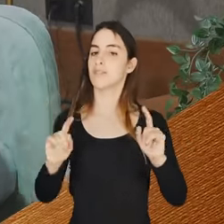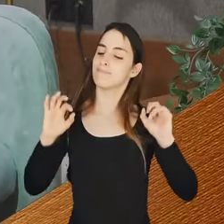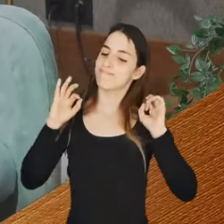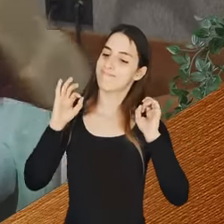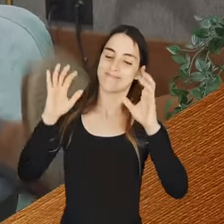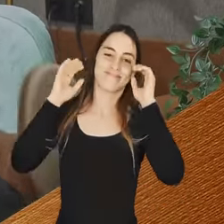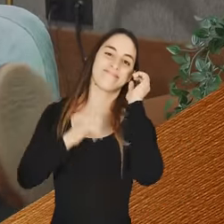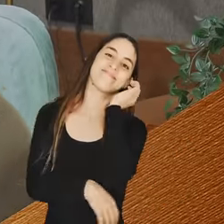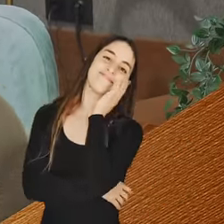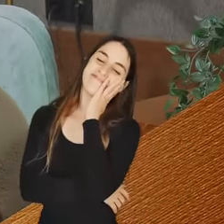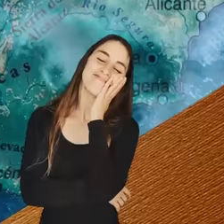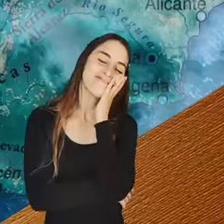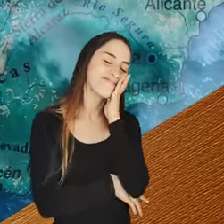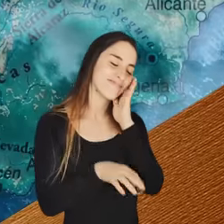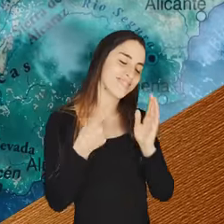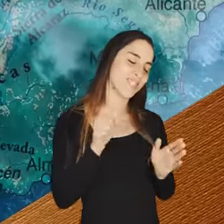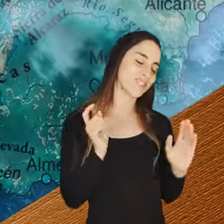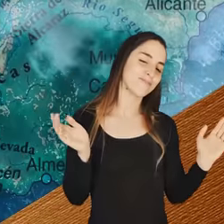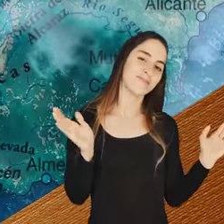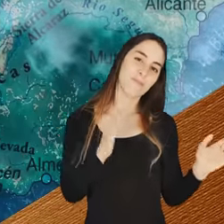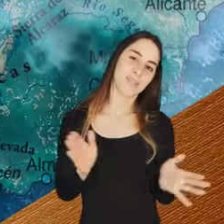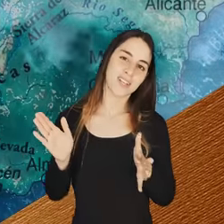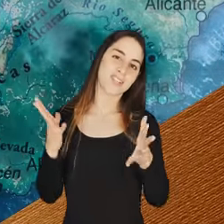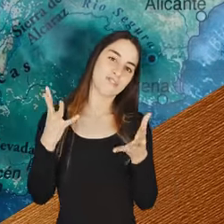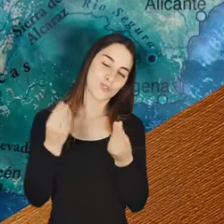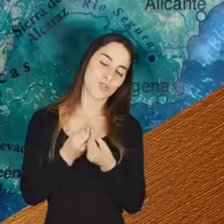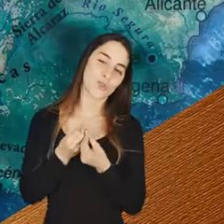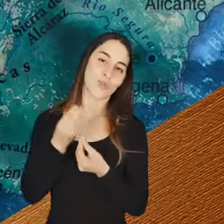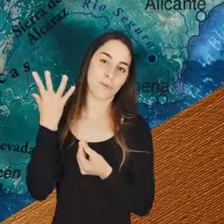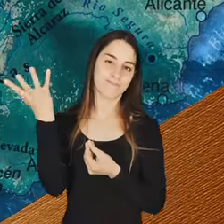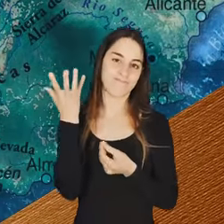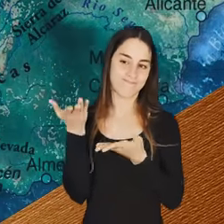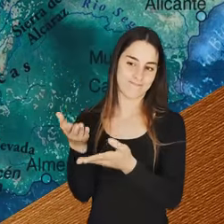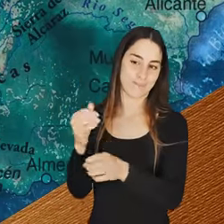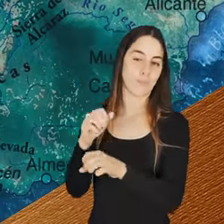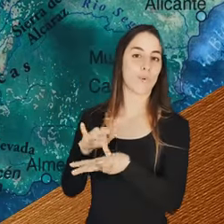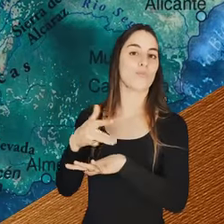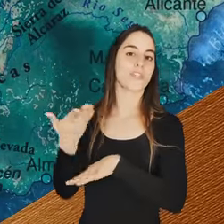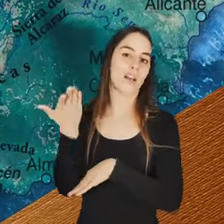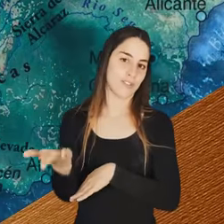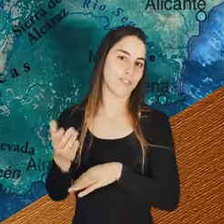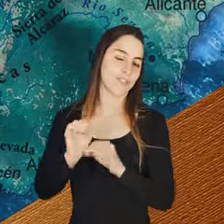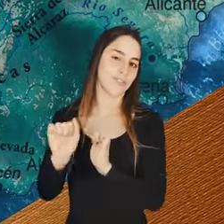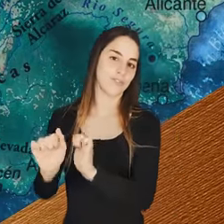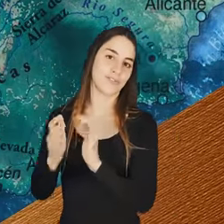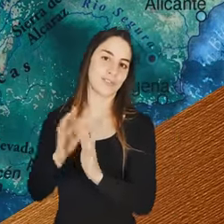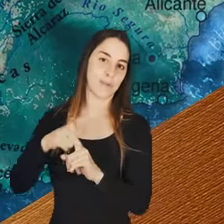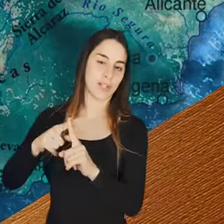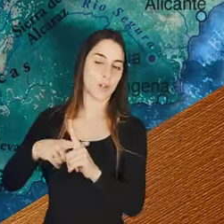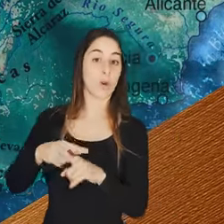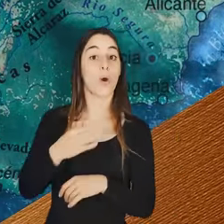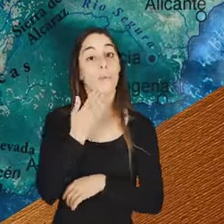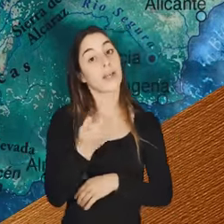então o nosso momento com o nosso meteorologista. Muito obrigada, Jorge, por ter estado aqui connosco. Obrigado eu, e não se esqueçam, se